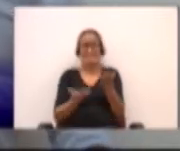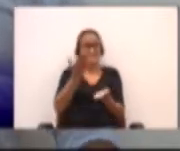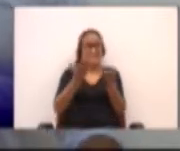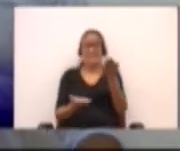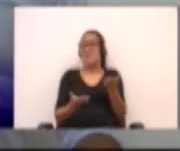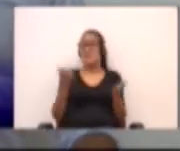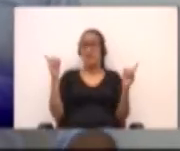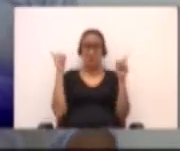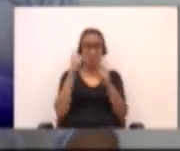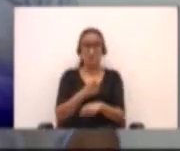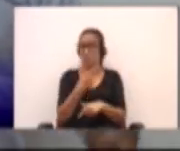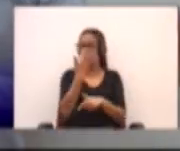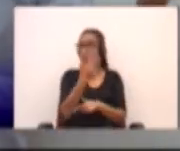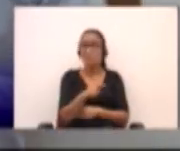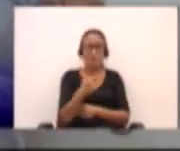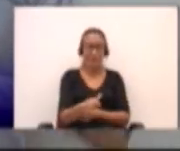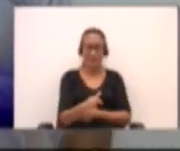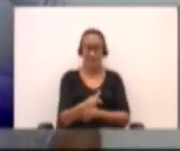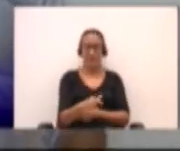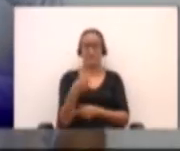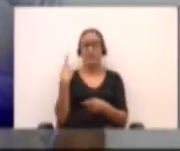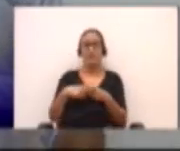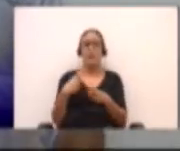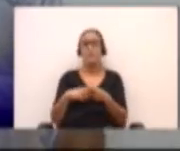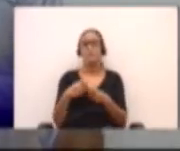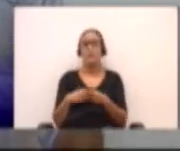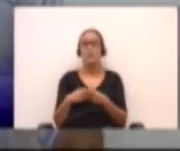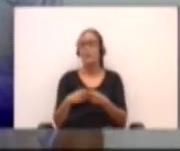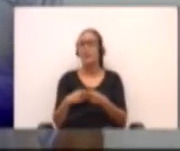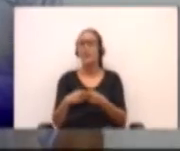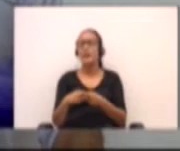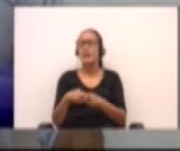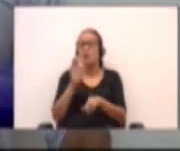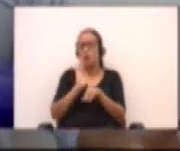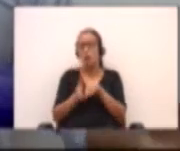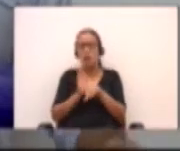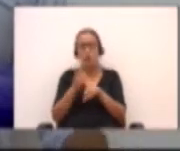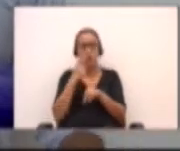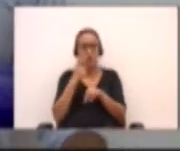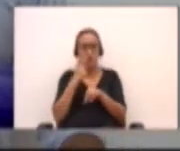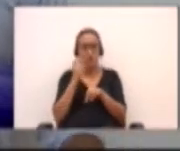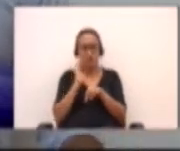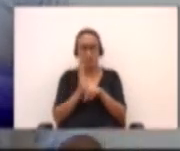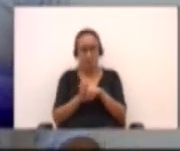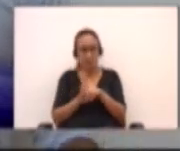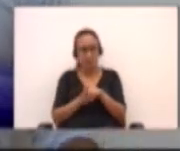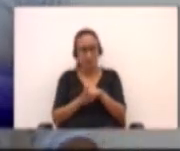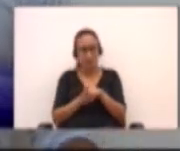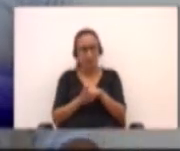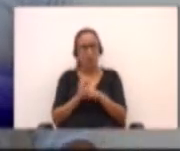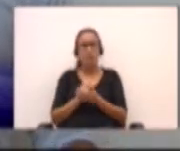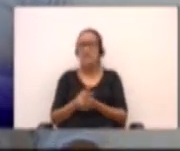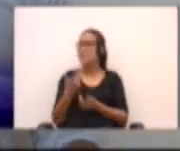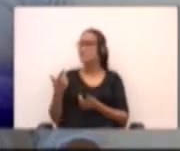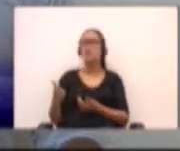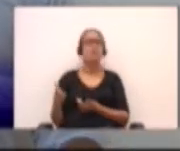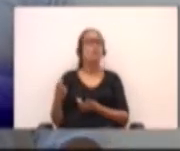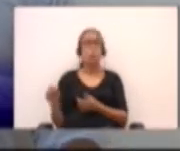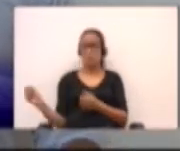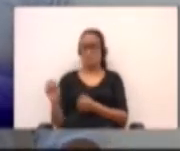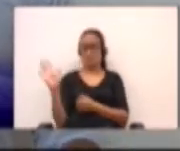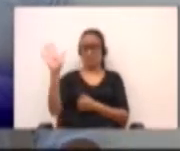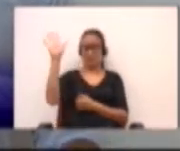desequilibrada. É simples. Por que o preço do tomate sobe? Sobe porque diminui a oferta e